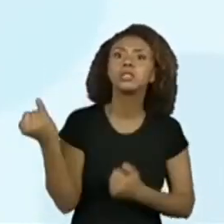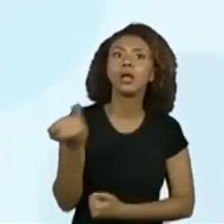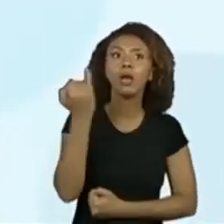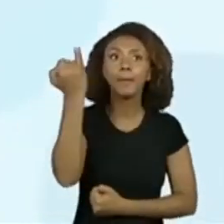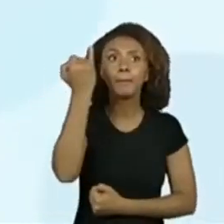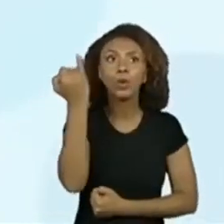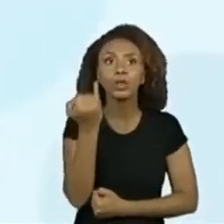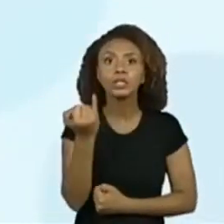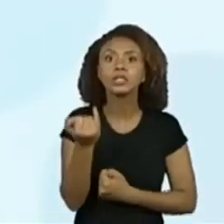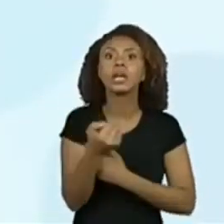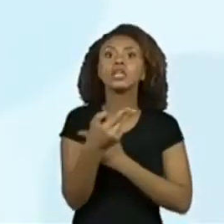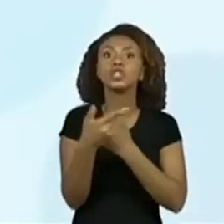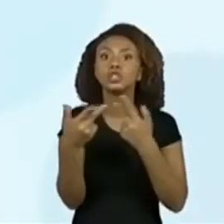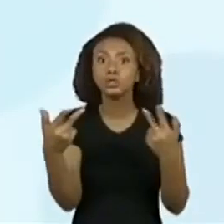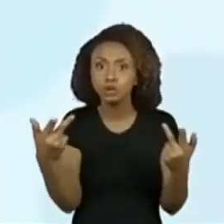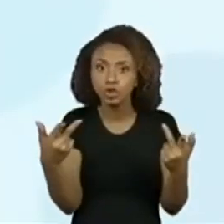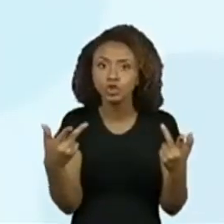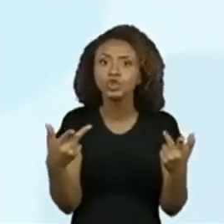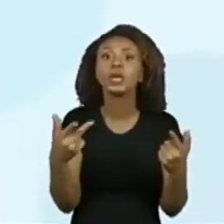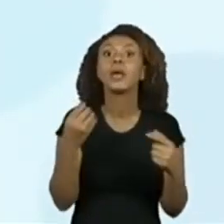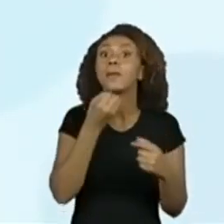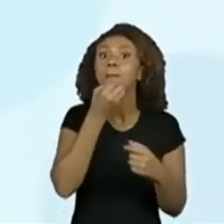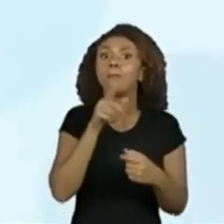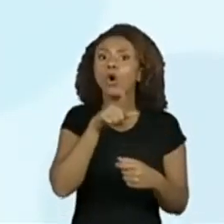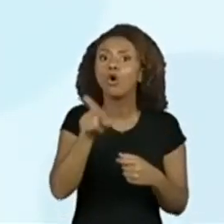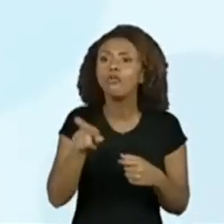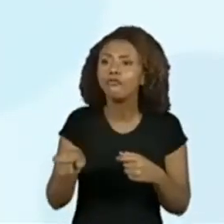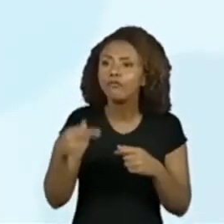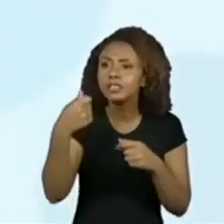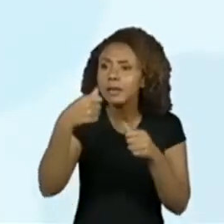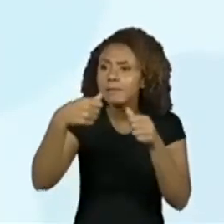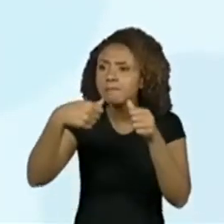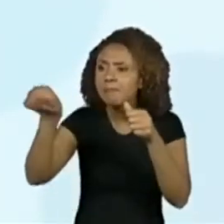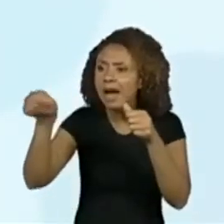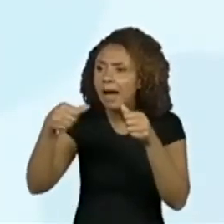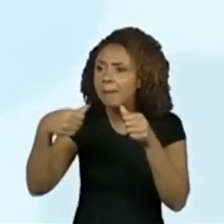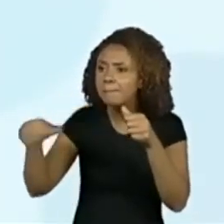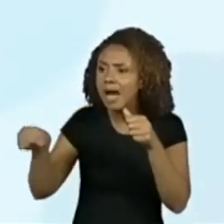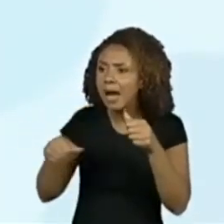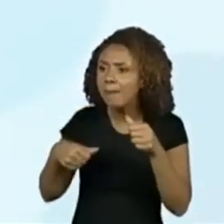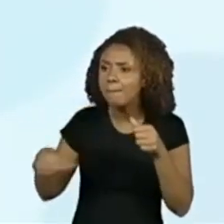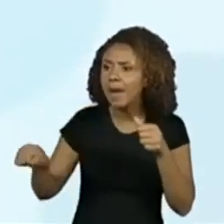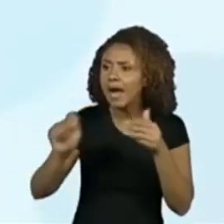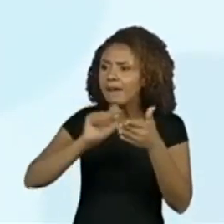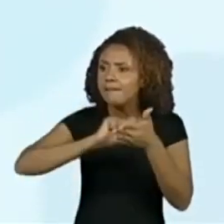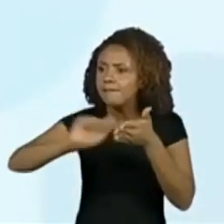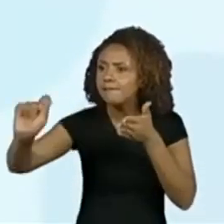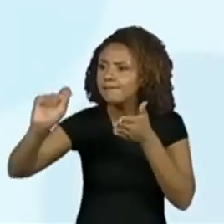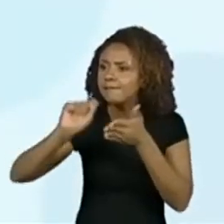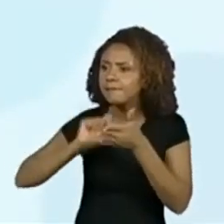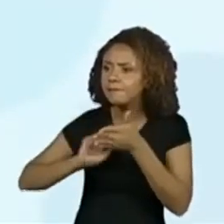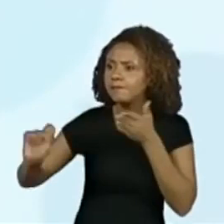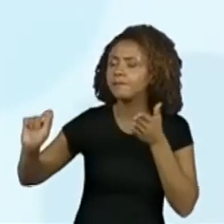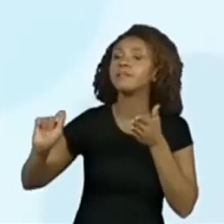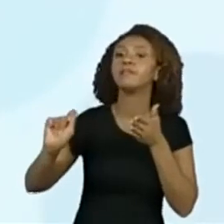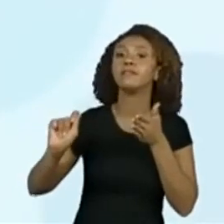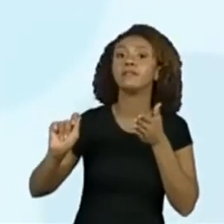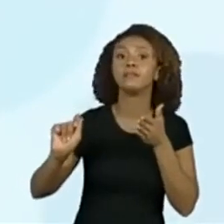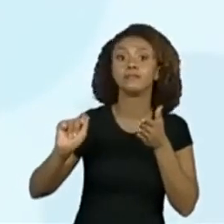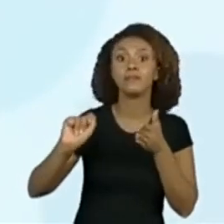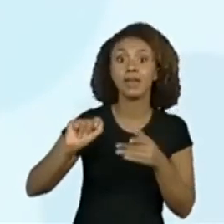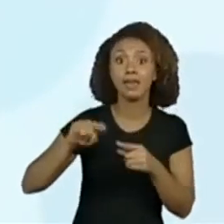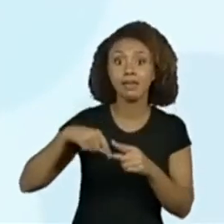destacar os dados principais ali da situação problema para depois na hora de